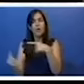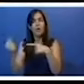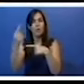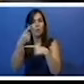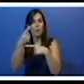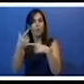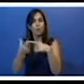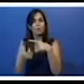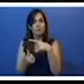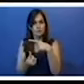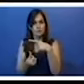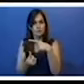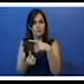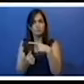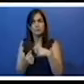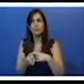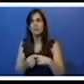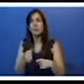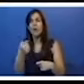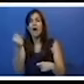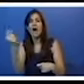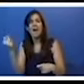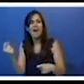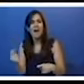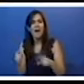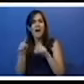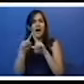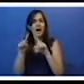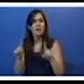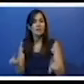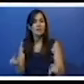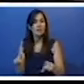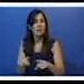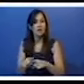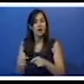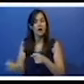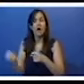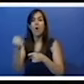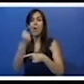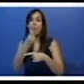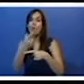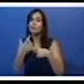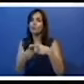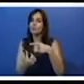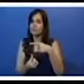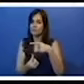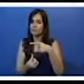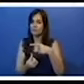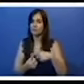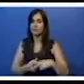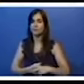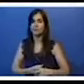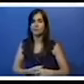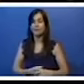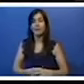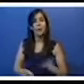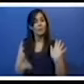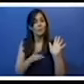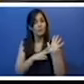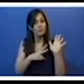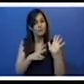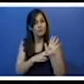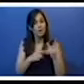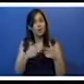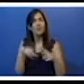61 sexto cada triângulo representa um sexto do hexágono prestem bastante